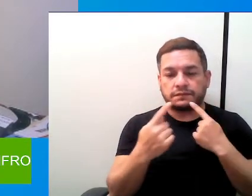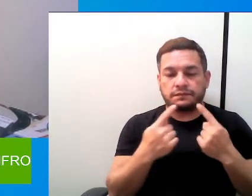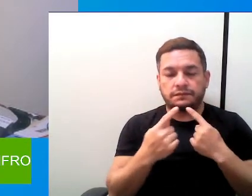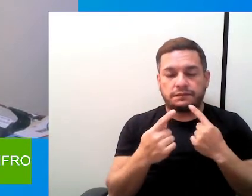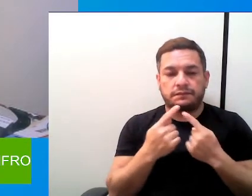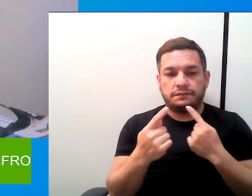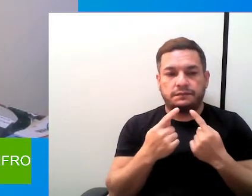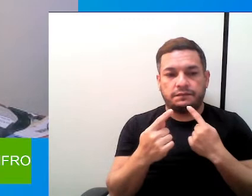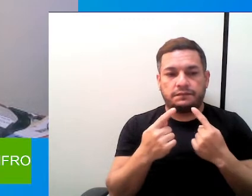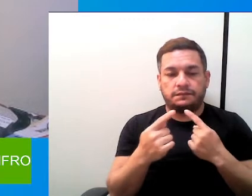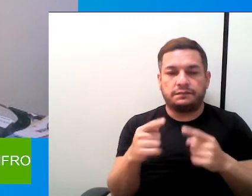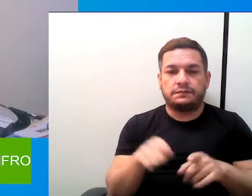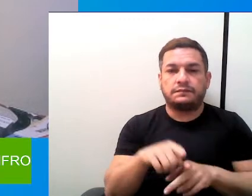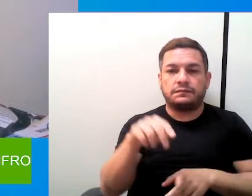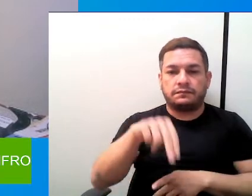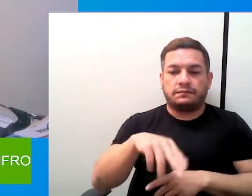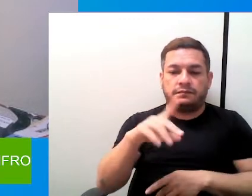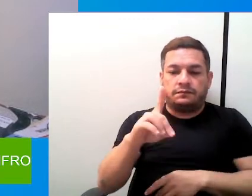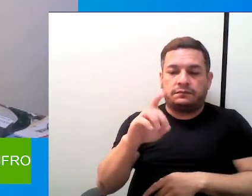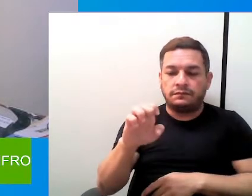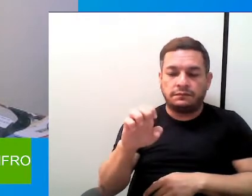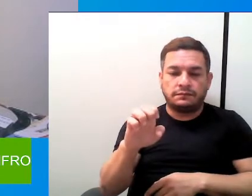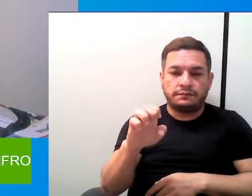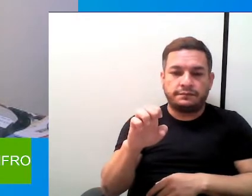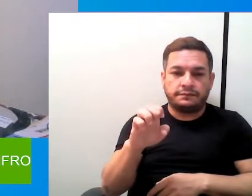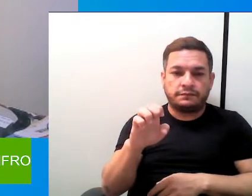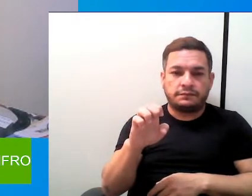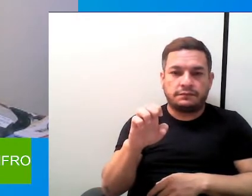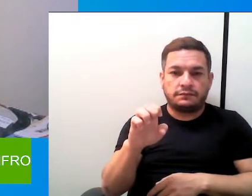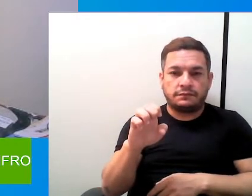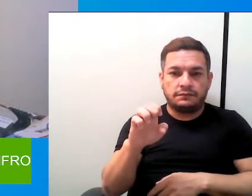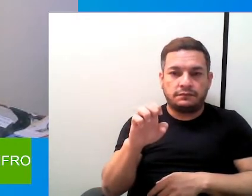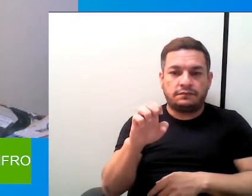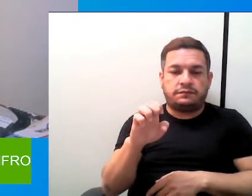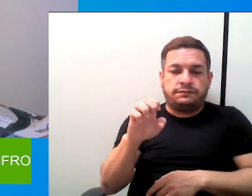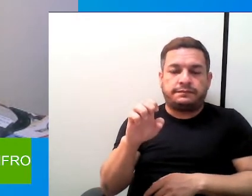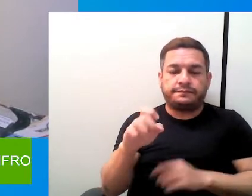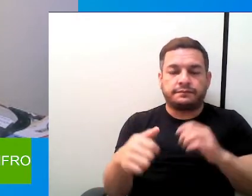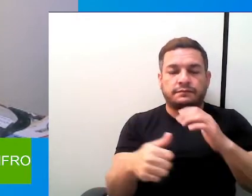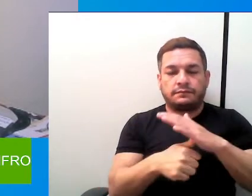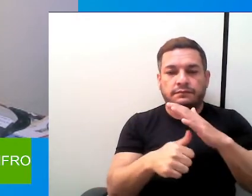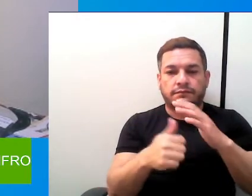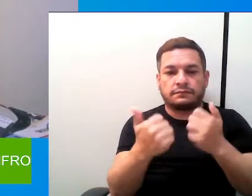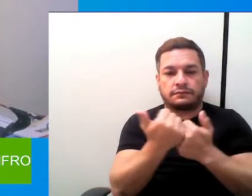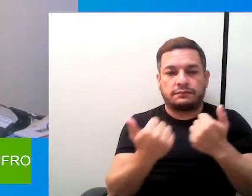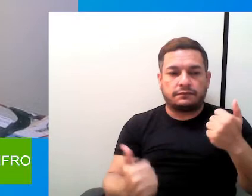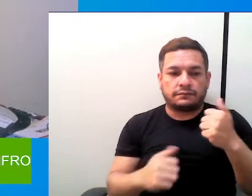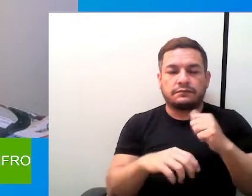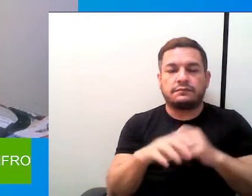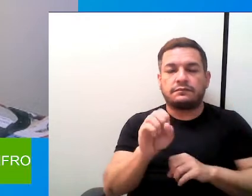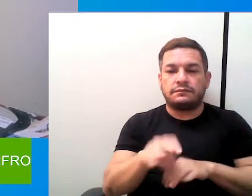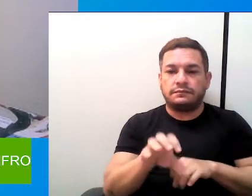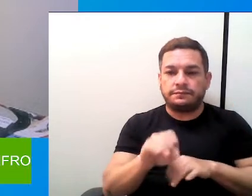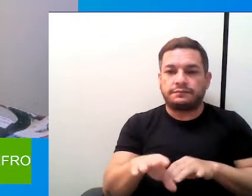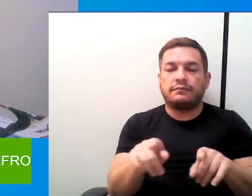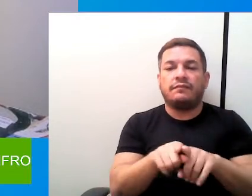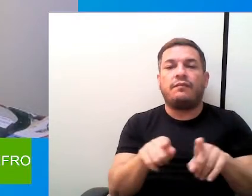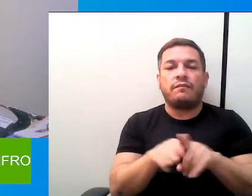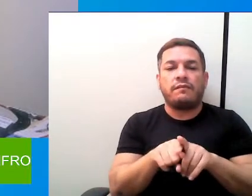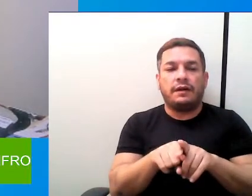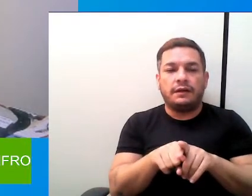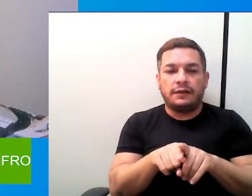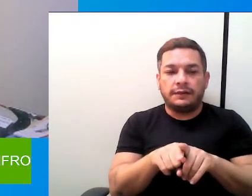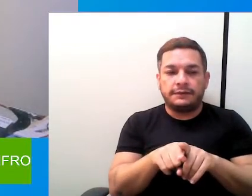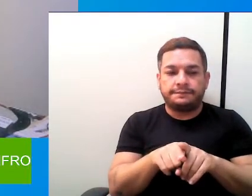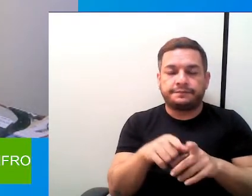nosso NDE, no nosso colegiado de curso, com a Pró-Reitoria de Ensino, e chegamos a